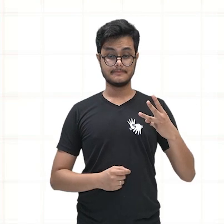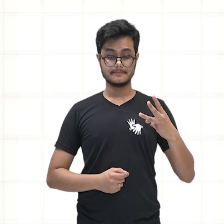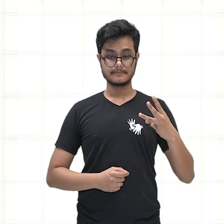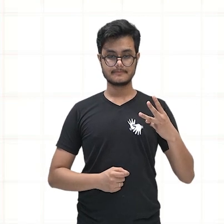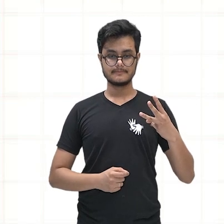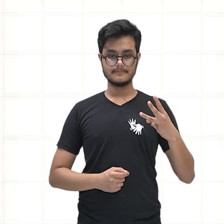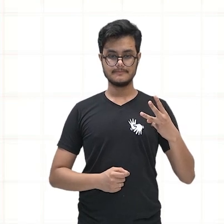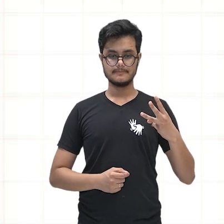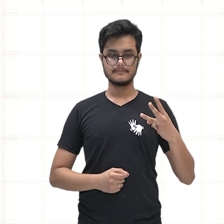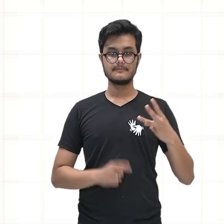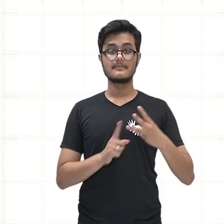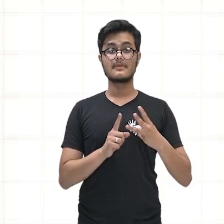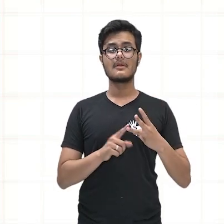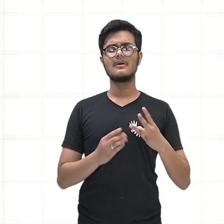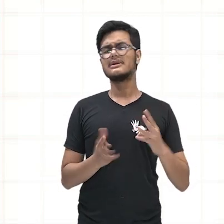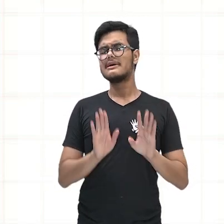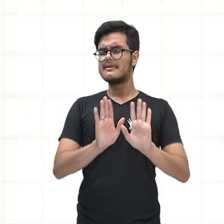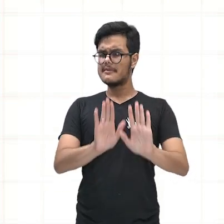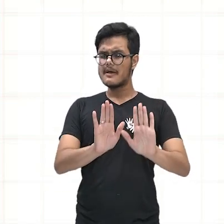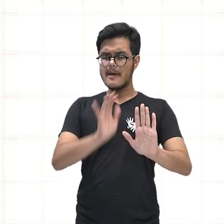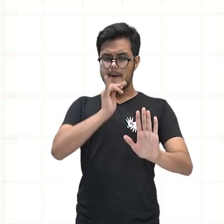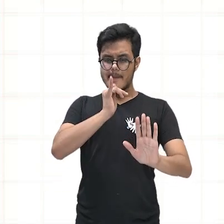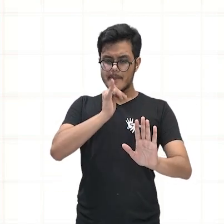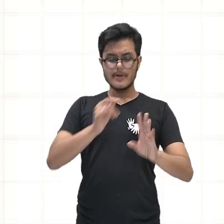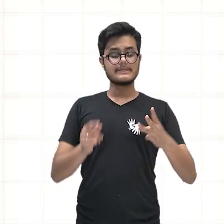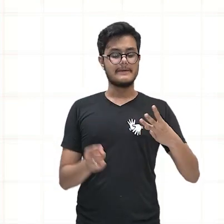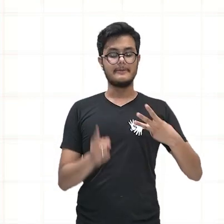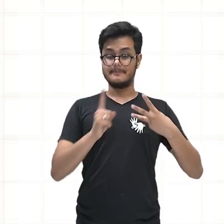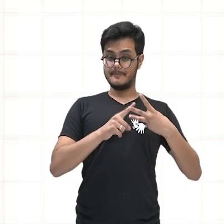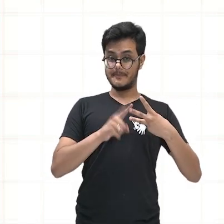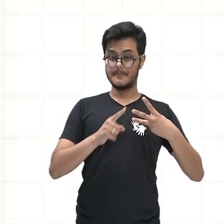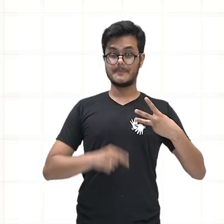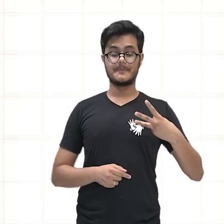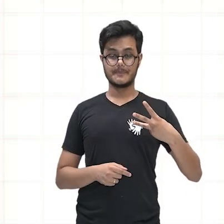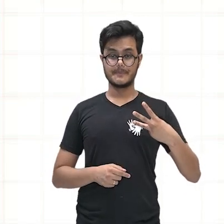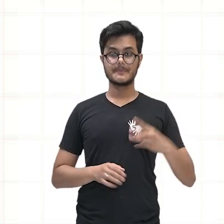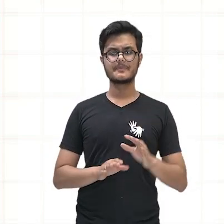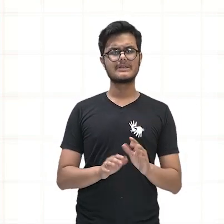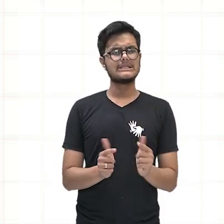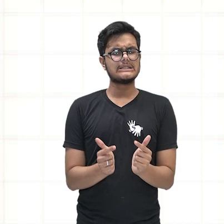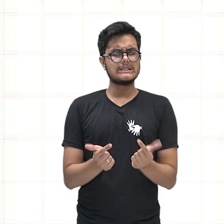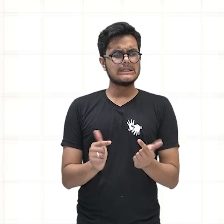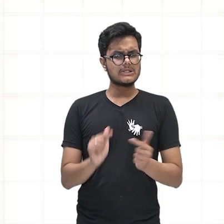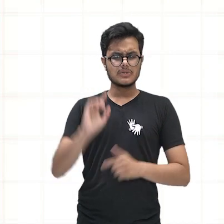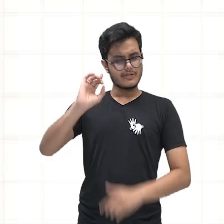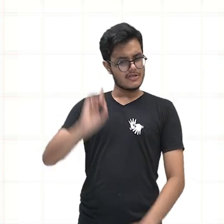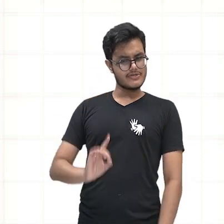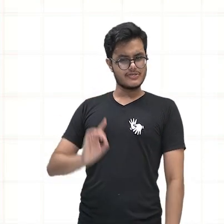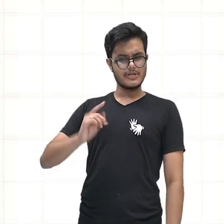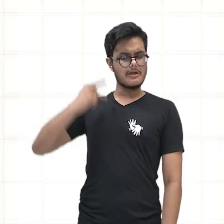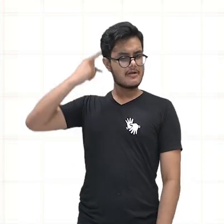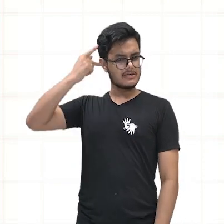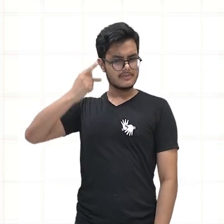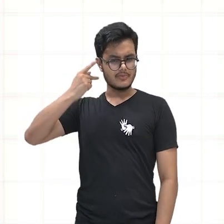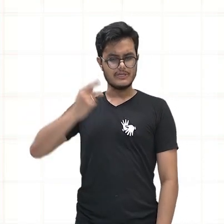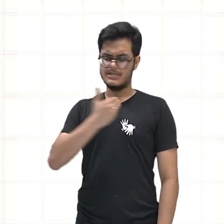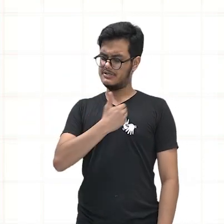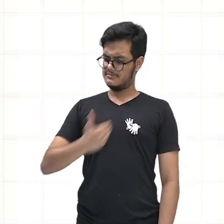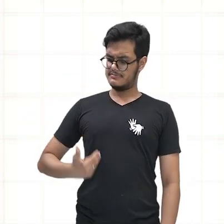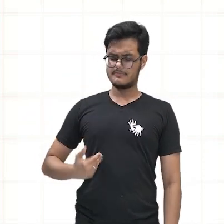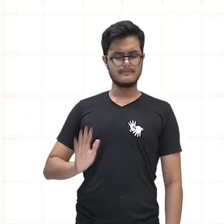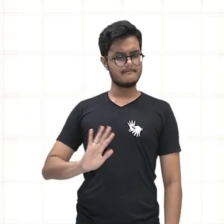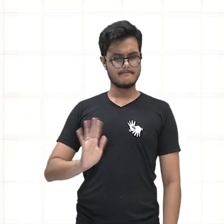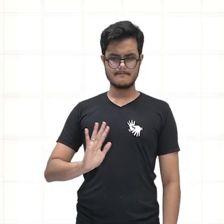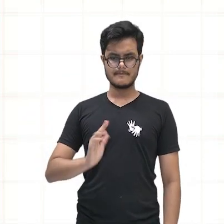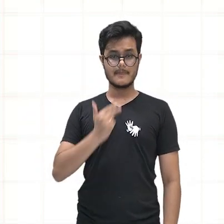aí outros grupos mas continuando aqui sobre os plebeus olha Olha só eles não tinham direito de participar do governo da cidade